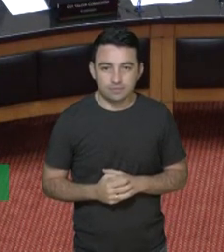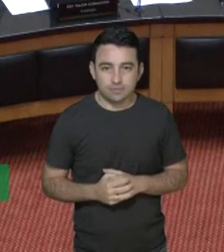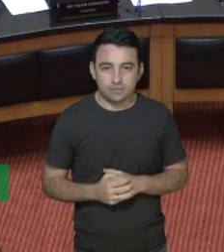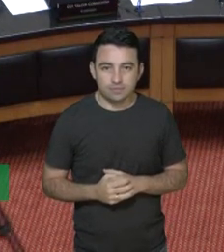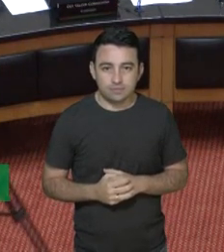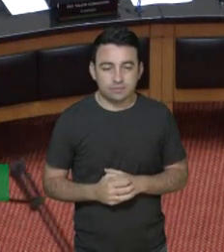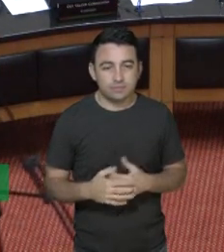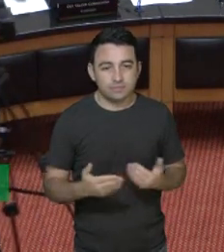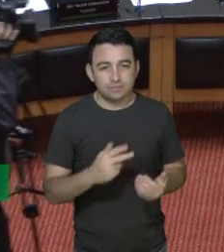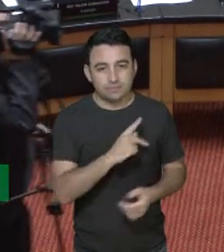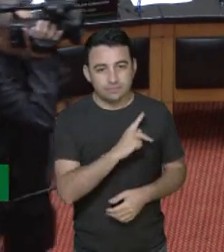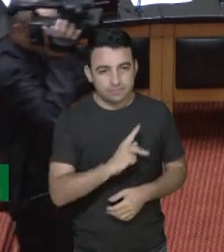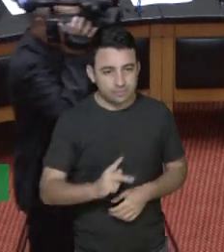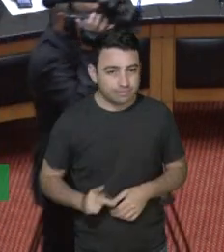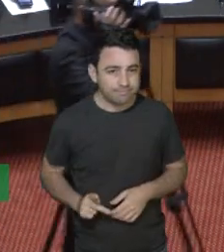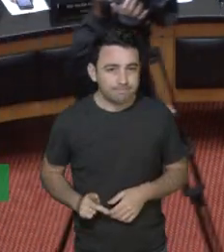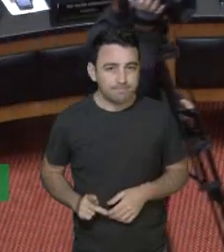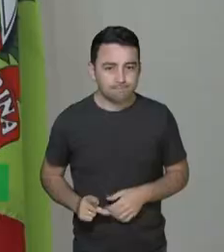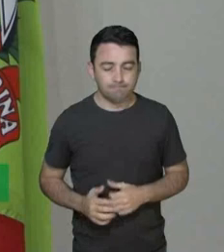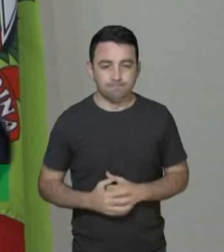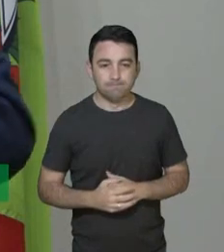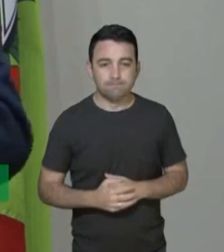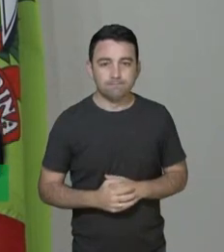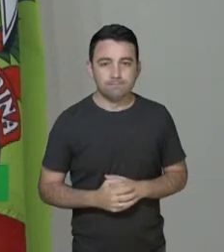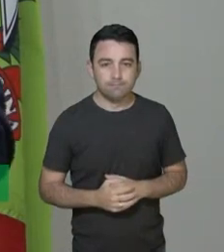Senhor presidente,